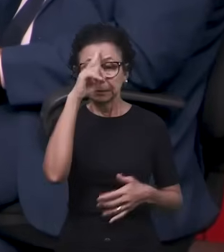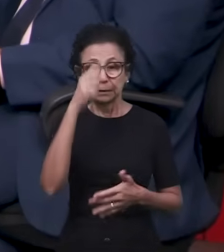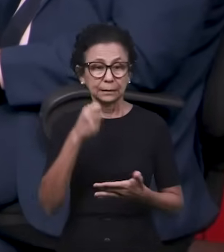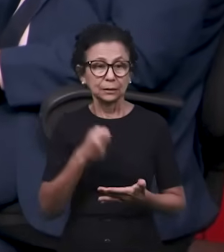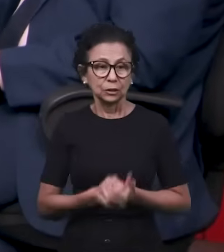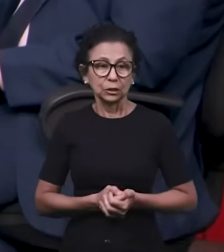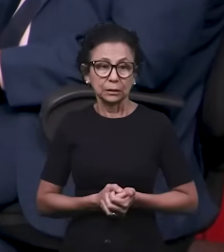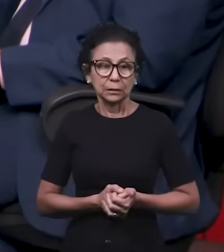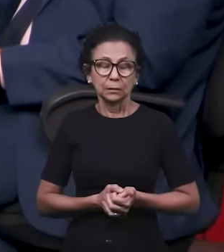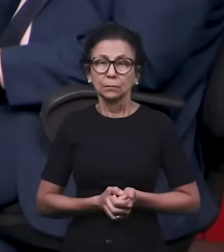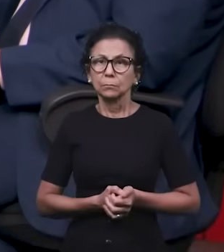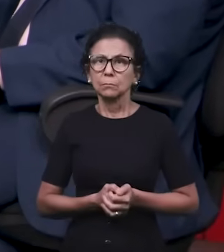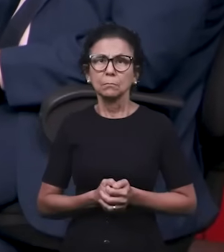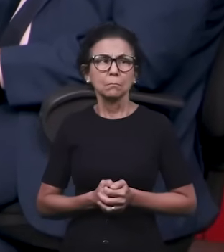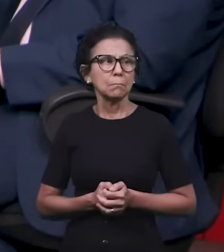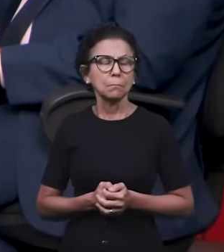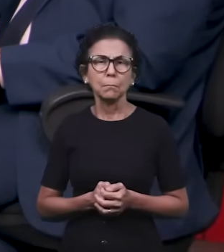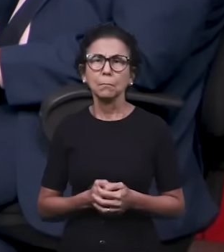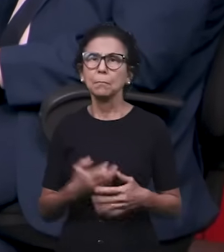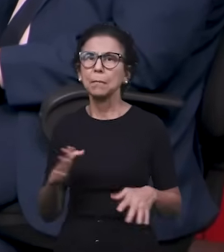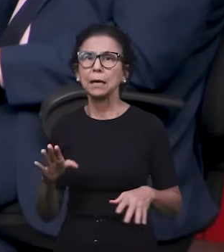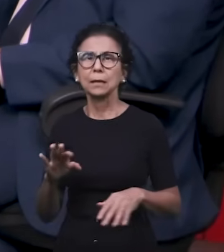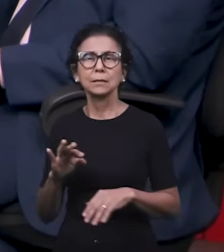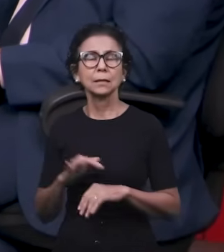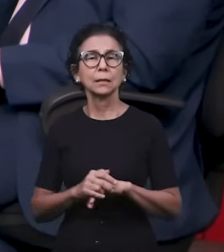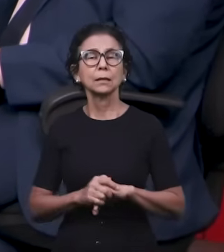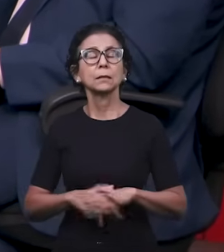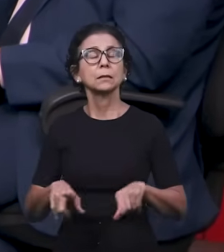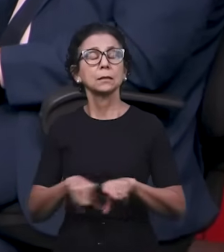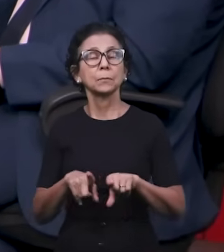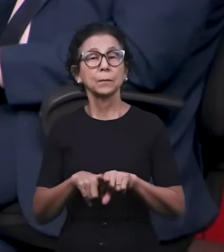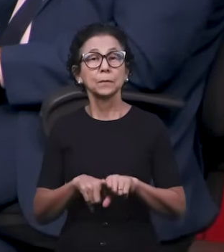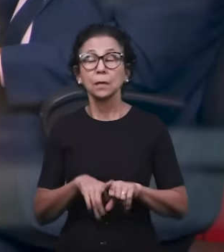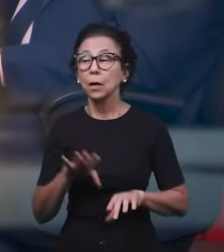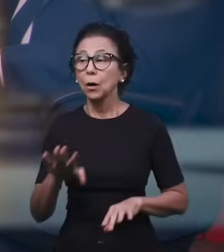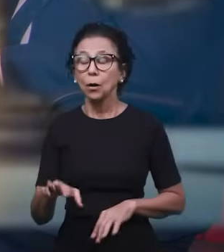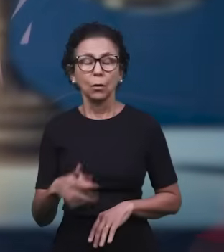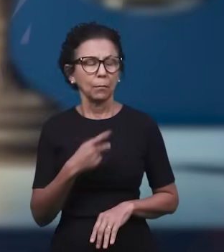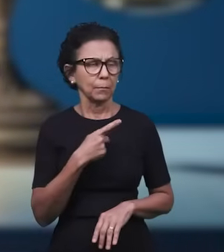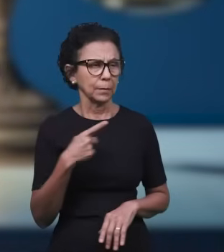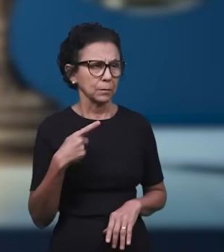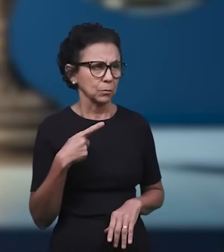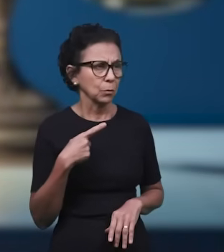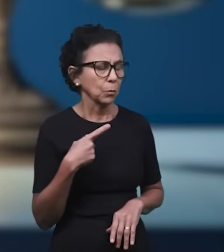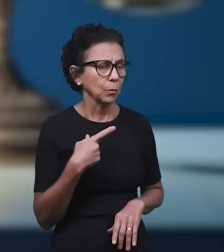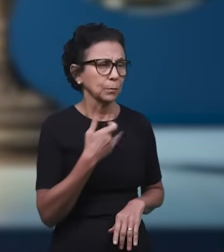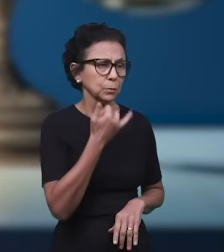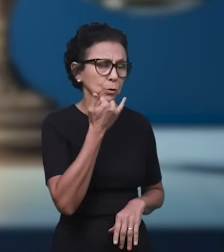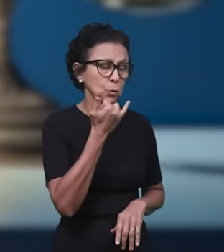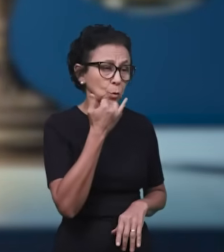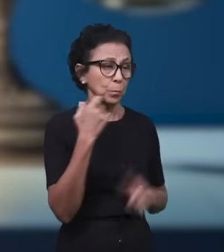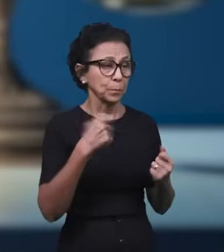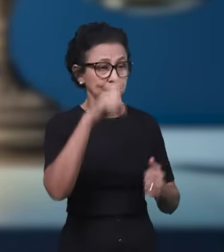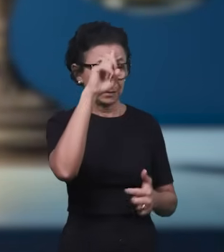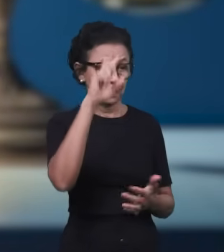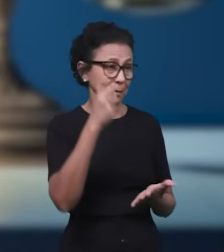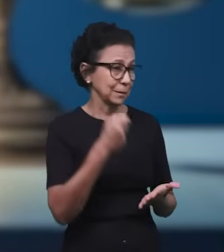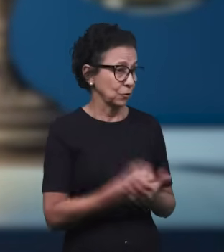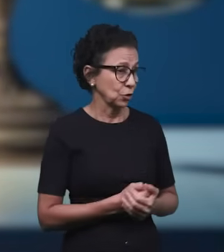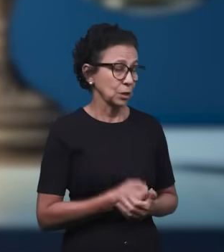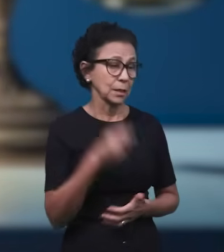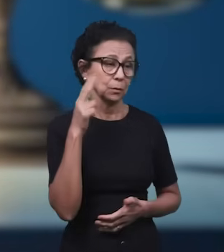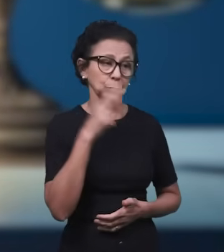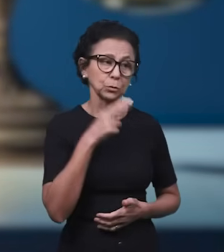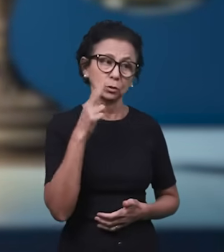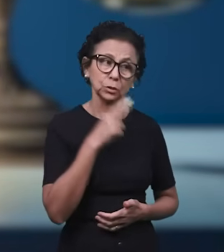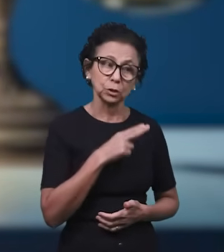seguida, no primeiro momento que ele puder, participar ao pastor. Pastor, eu tive que tomar essa decisão, foi um caso de emergência,